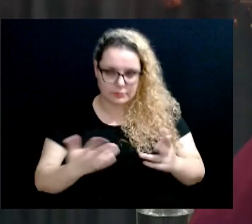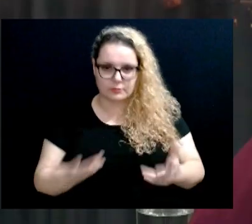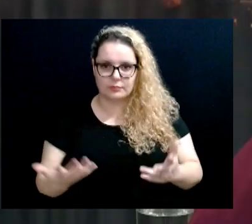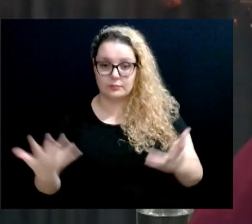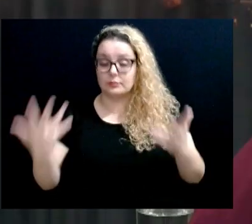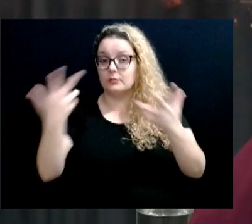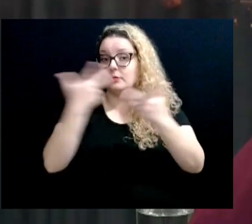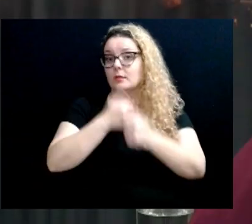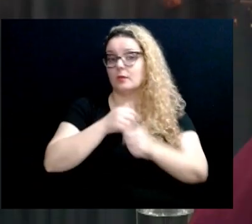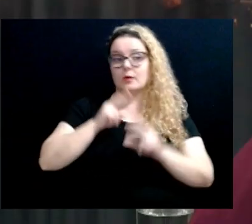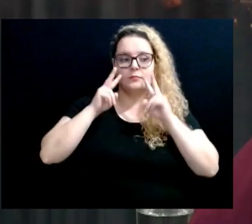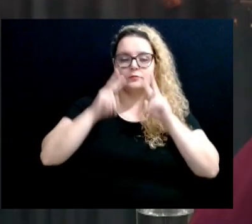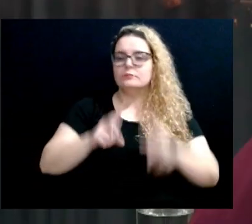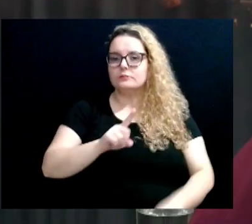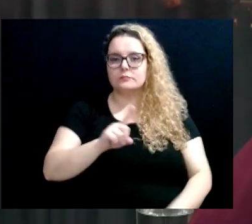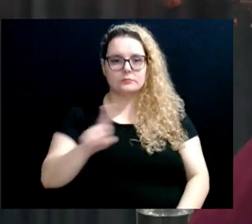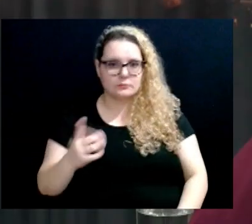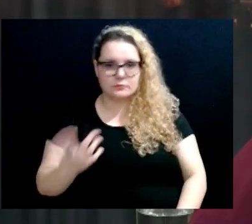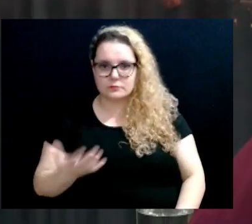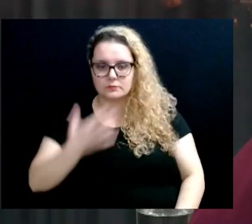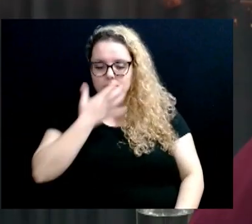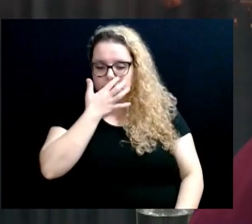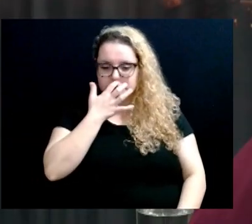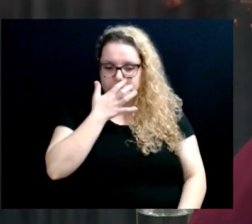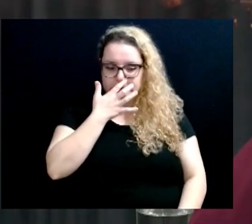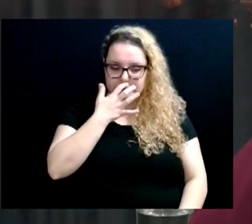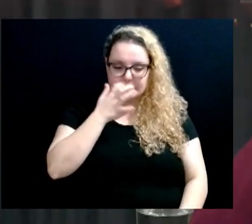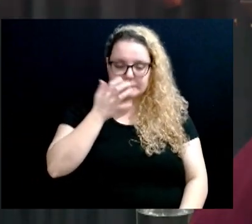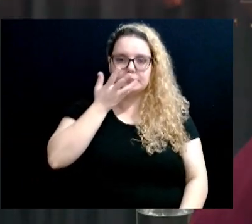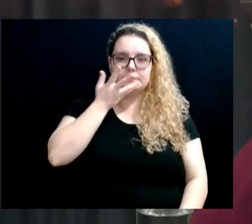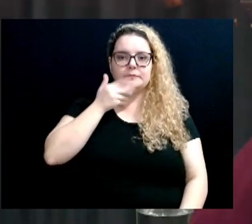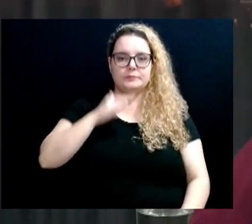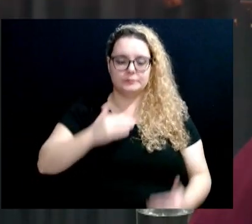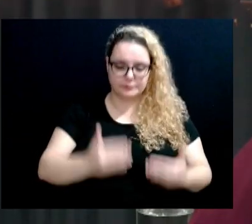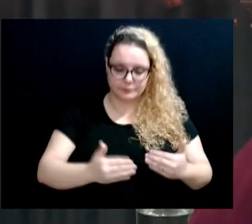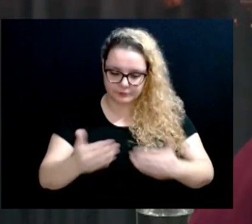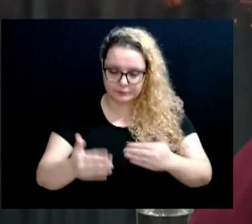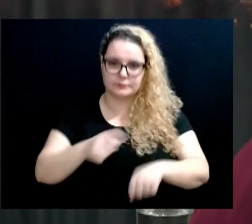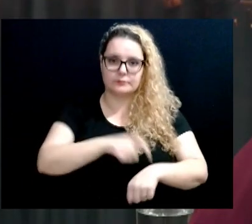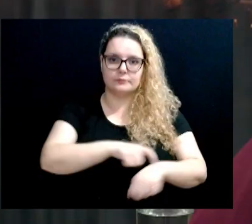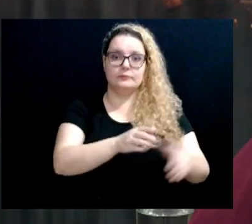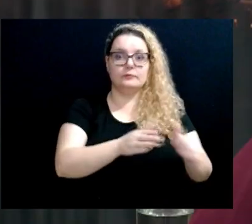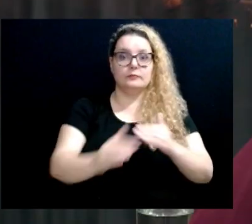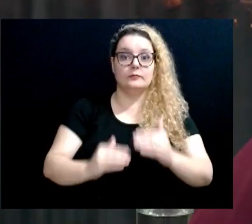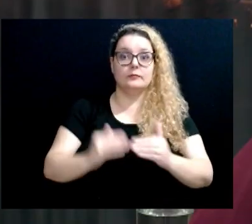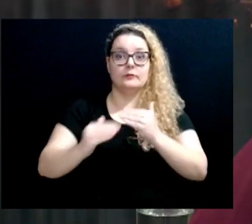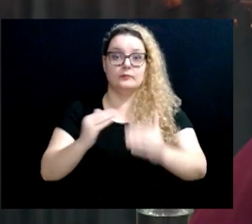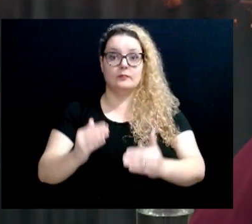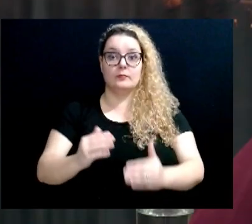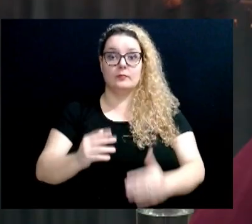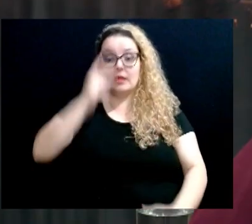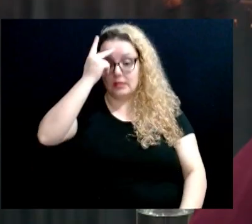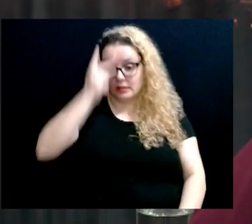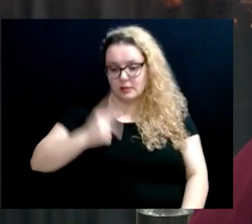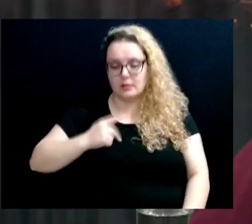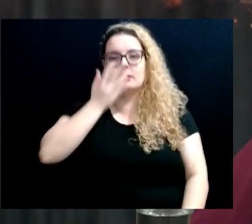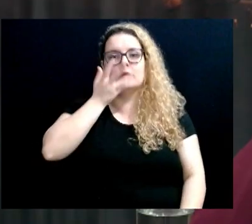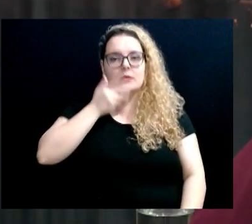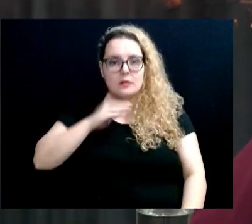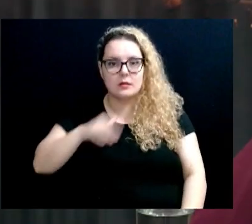é. A criança, ela precisa passar pelas fases do desenvolvimento e ser criança. A criança não tem que